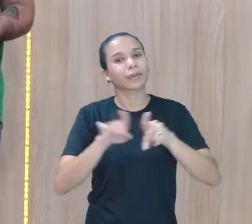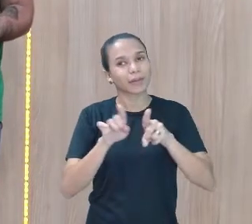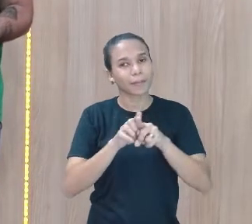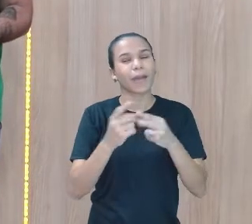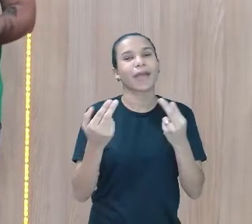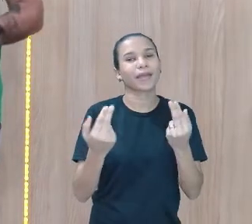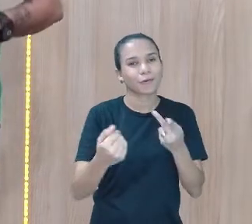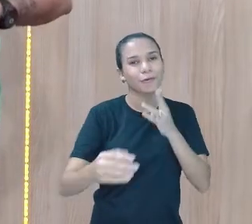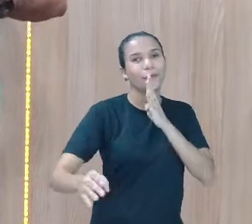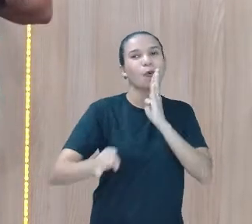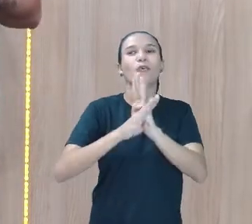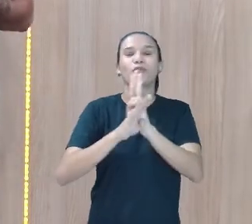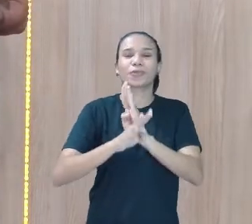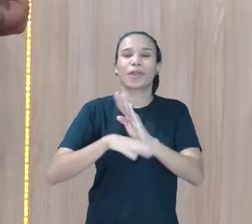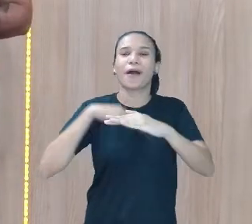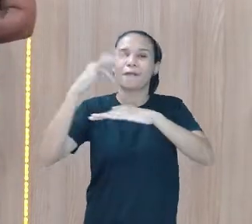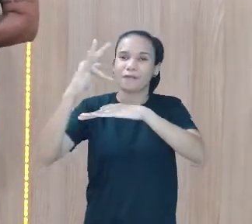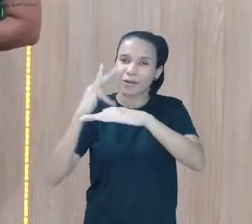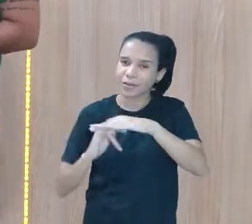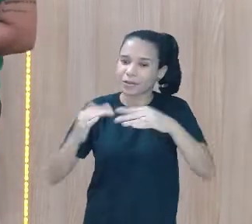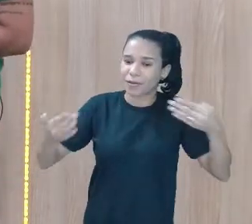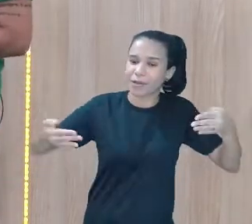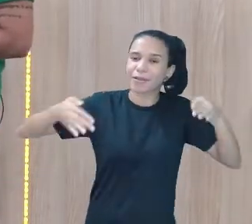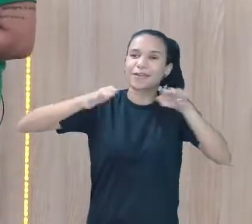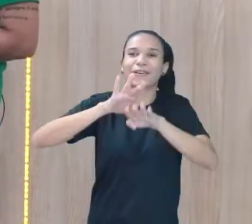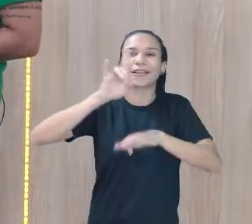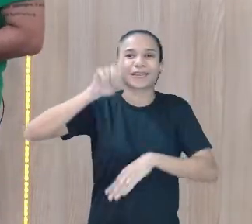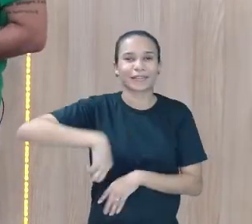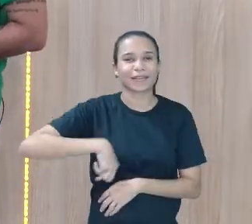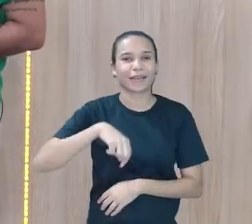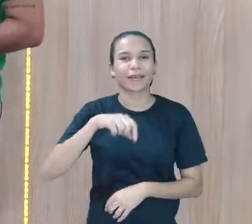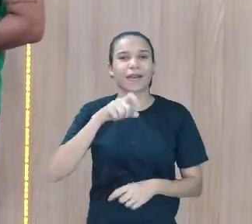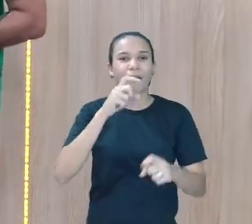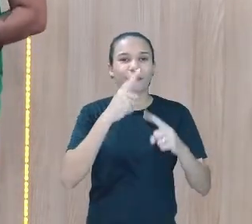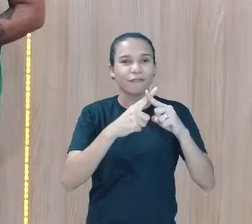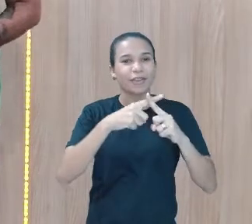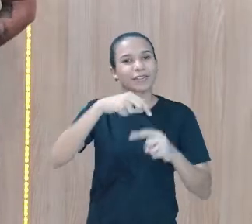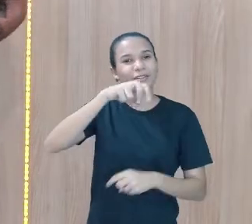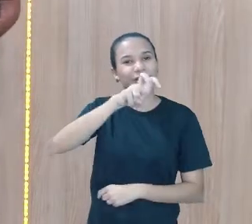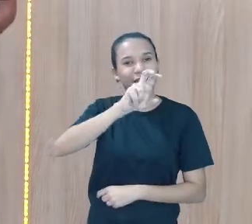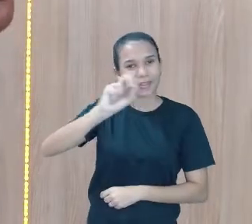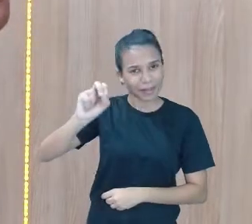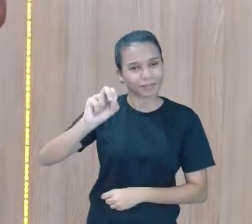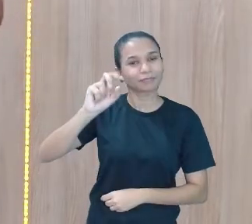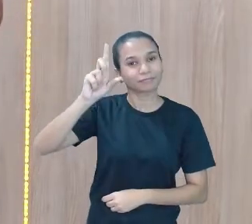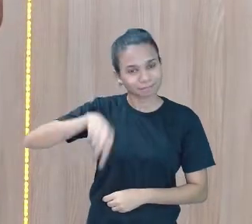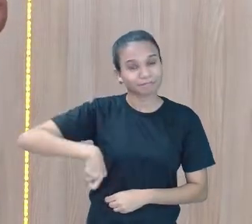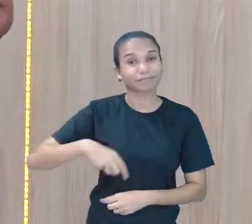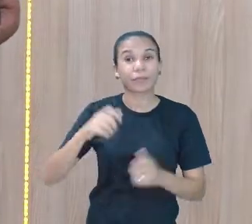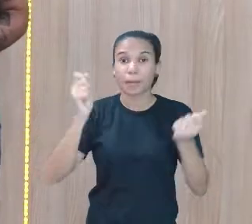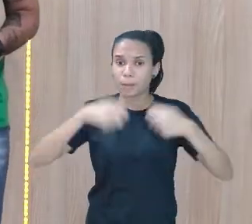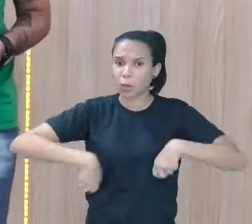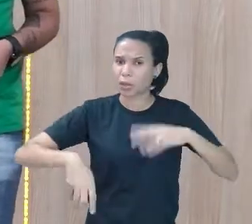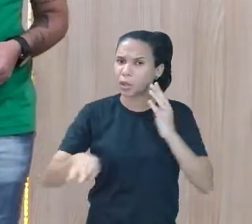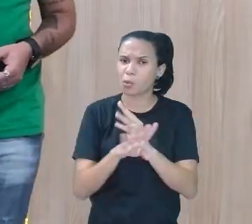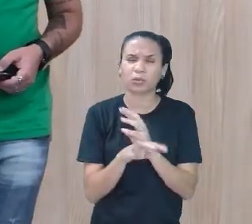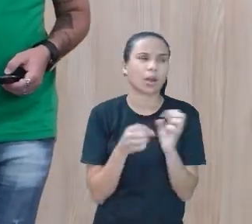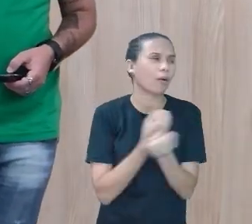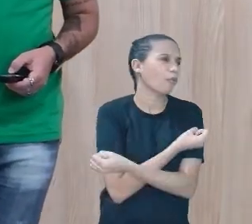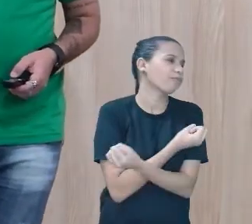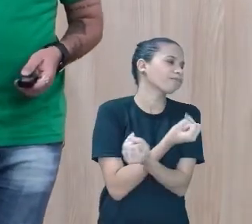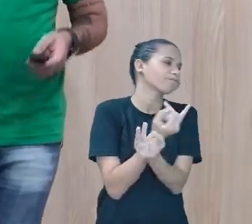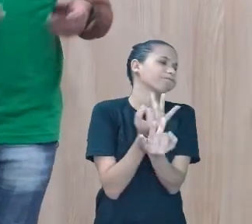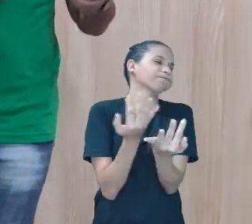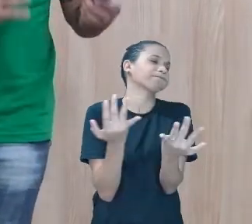eu também iria encontrar uma outra fração equivalente, que é a fração 500 sobre 1000, ou seja, eu posso achar quantas